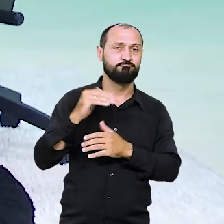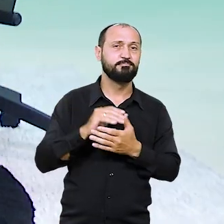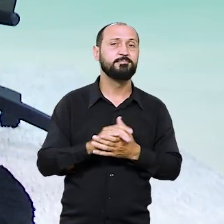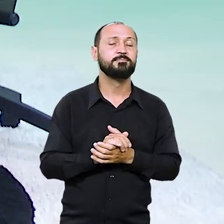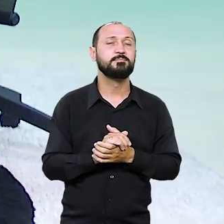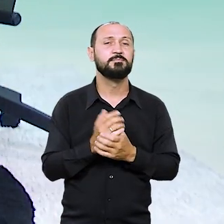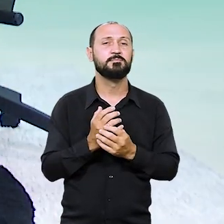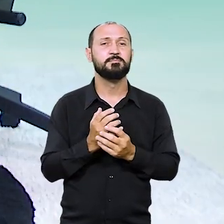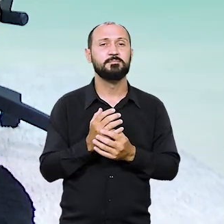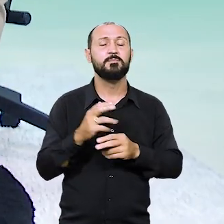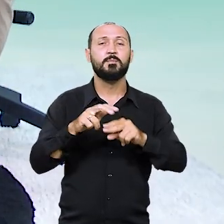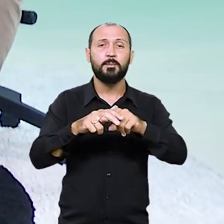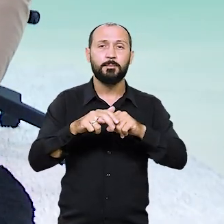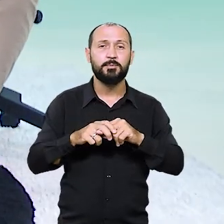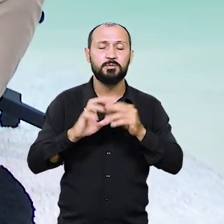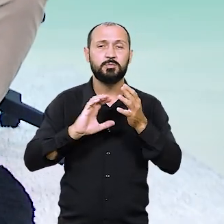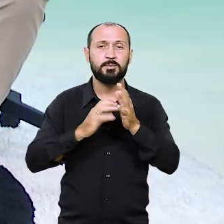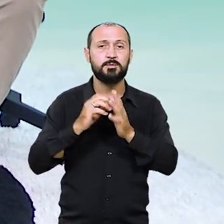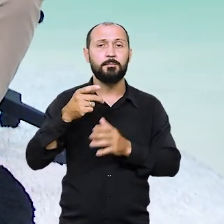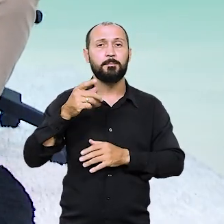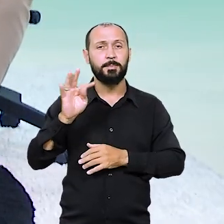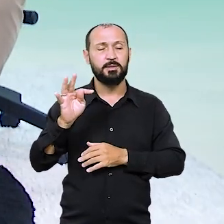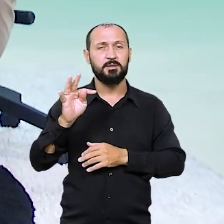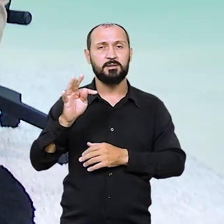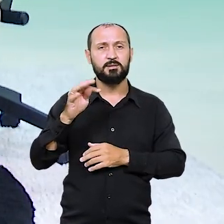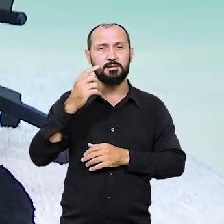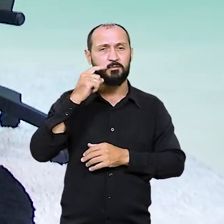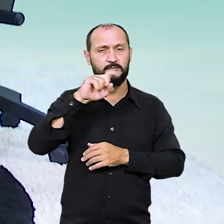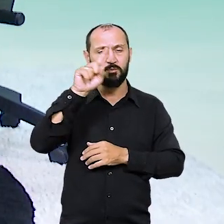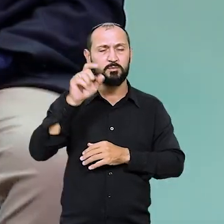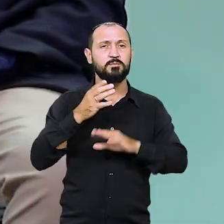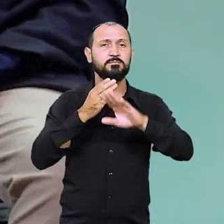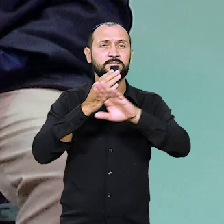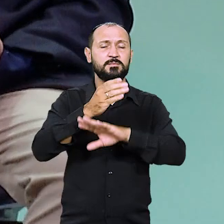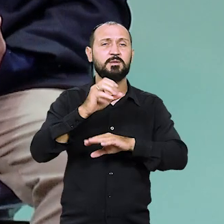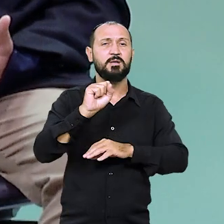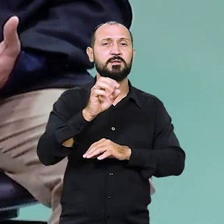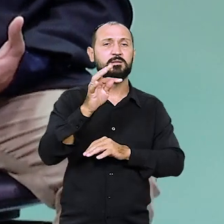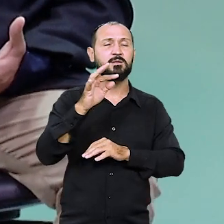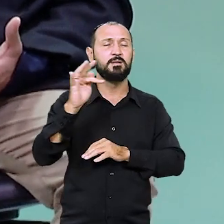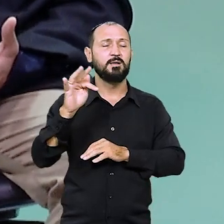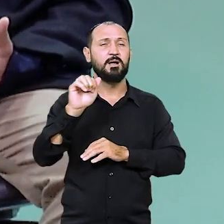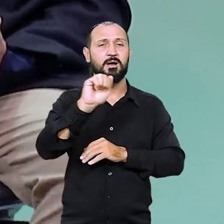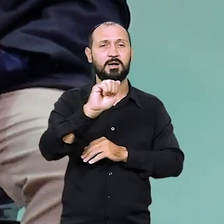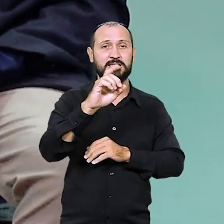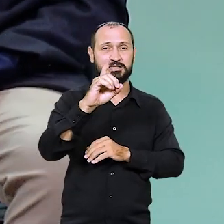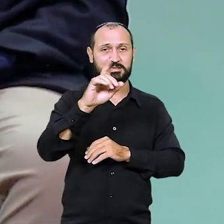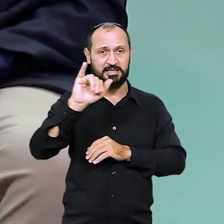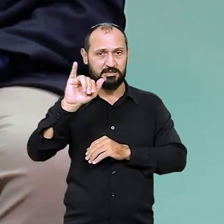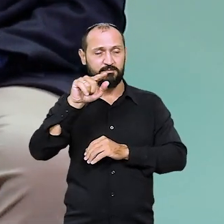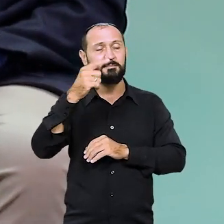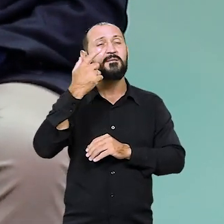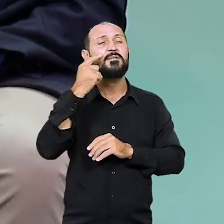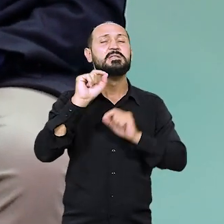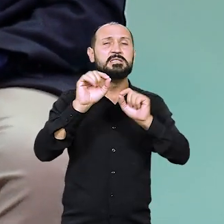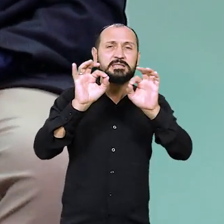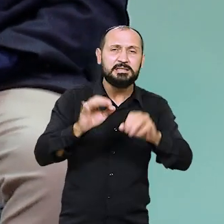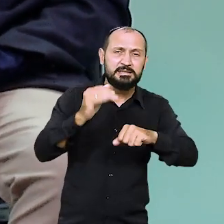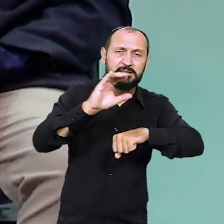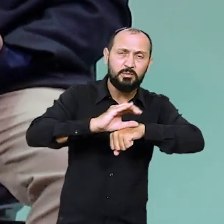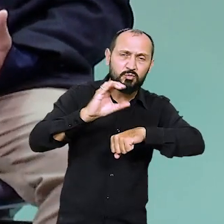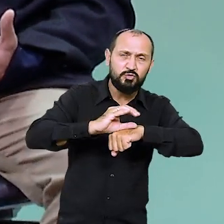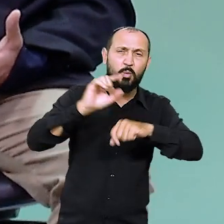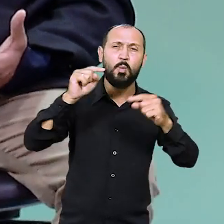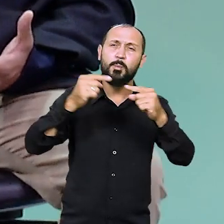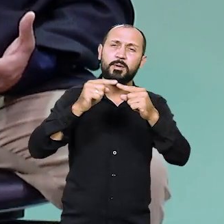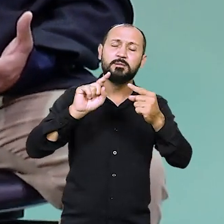já era corriqueiro no meio jurídico, nas ações judiciais, e por isso mesmo o Partido dos Trabalhadores foi questionado diretamente no